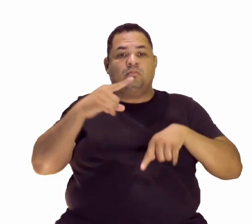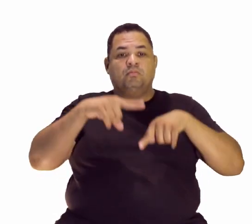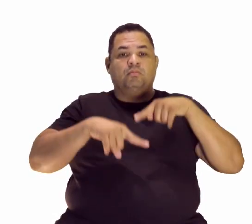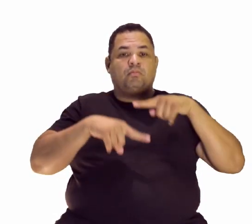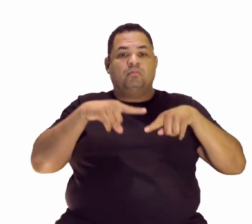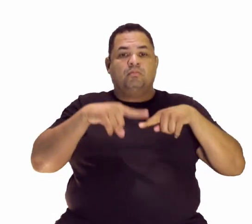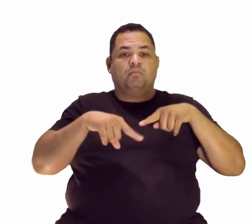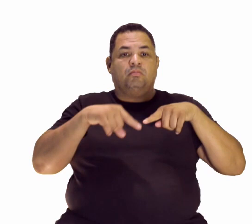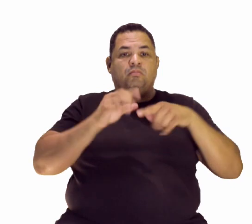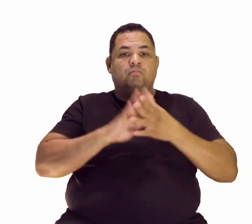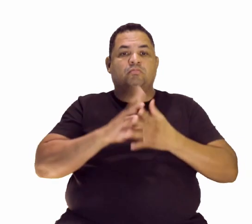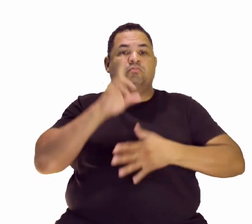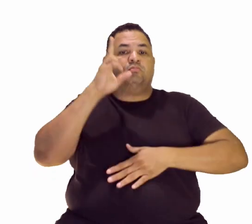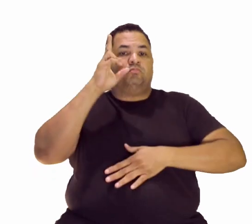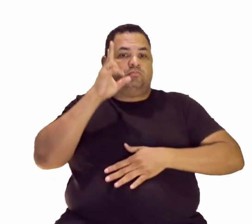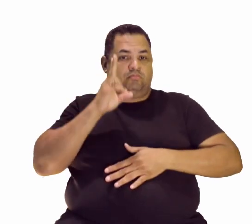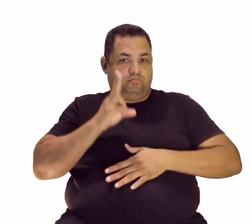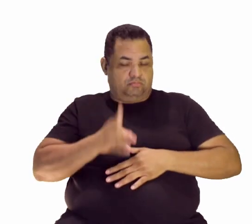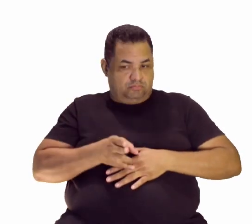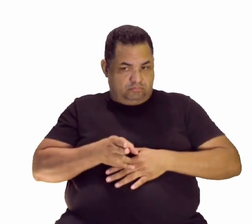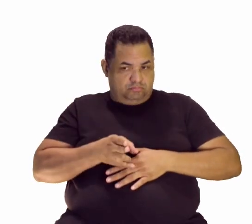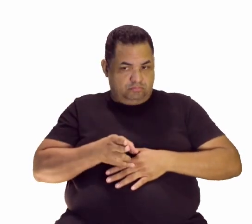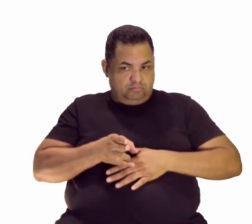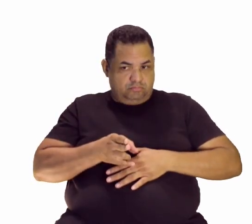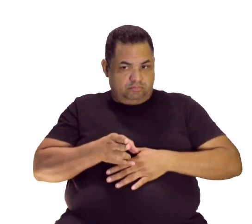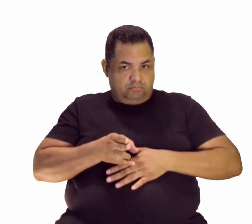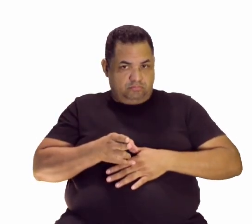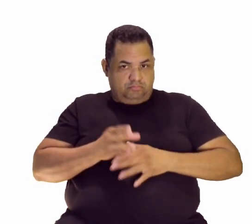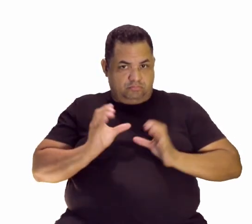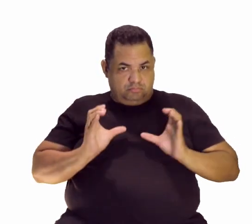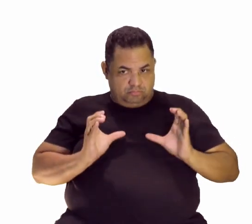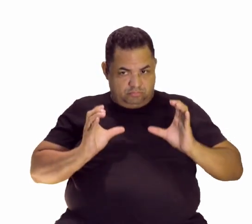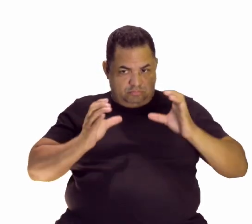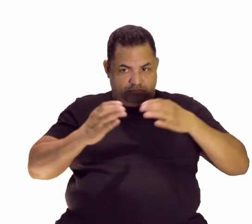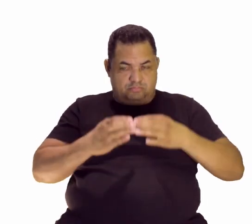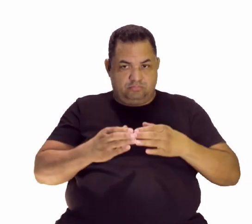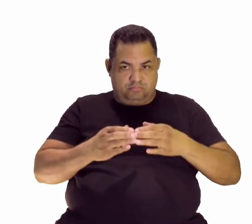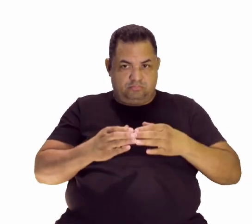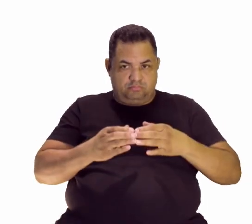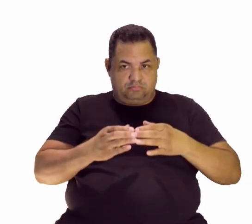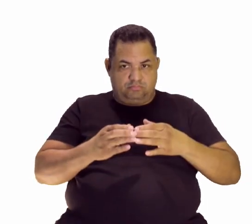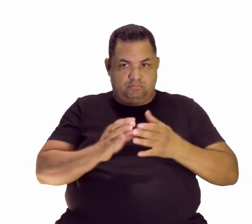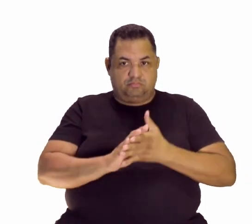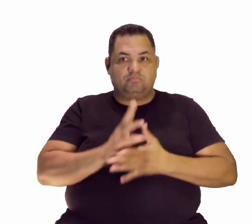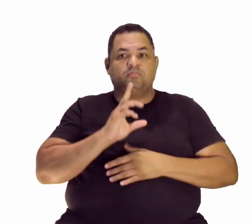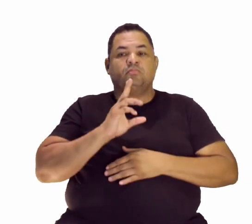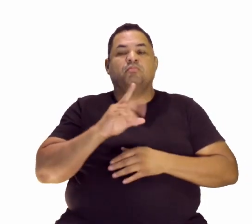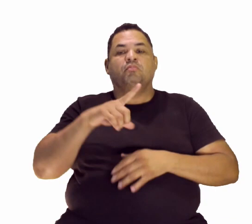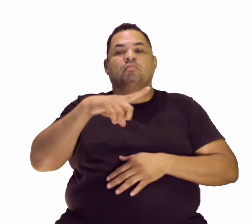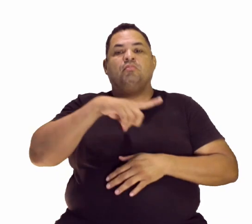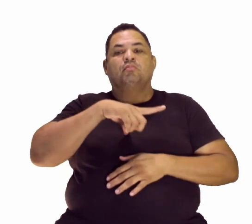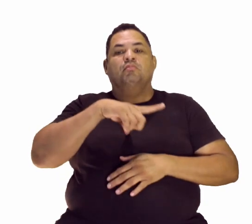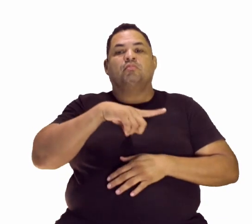os elementos químicos de um mesmo grupo ou família